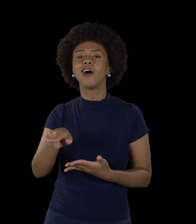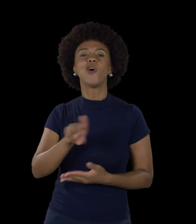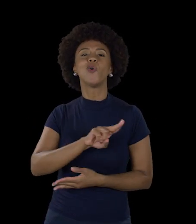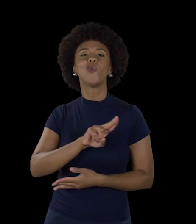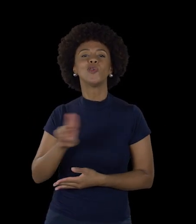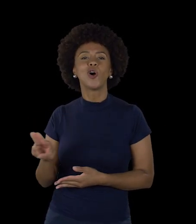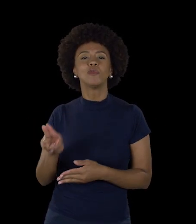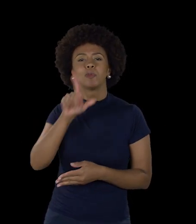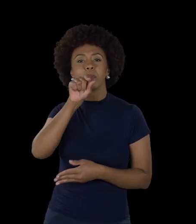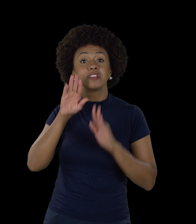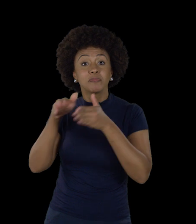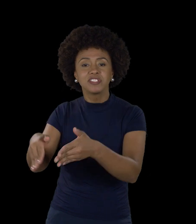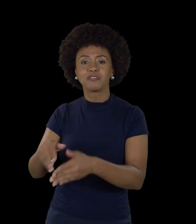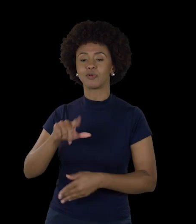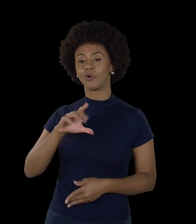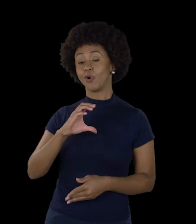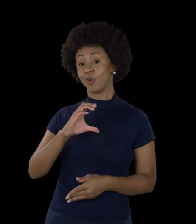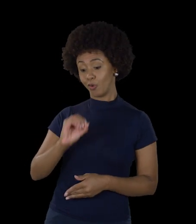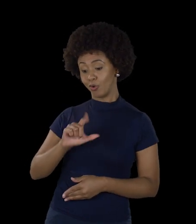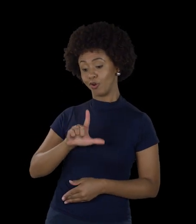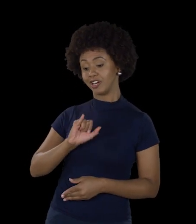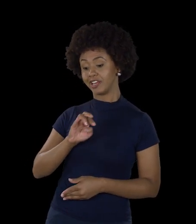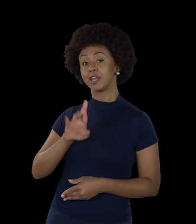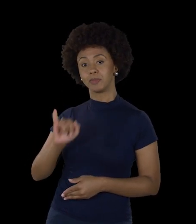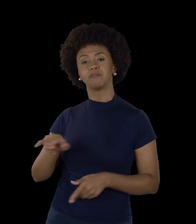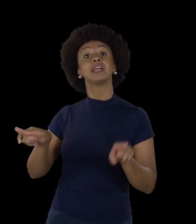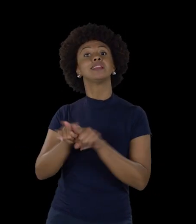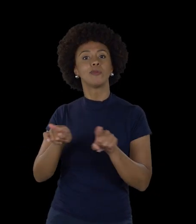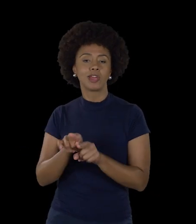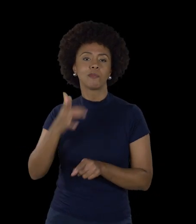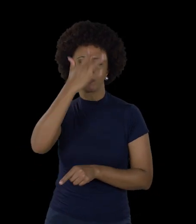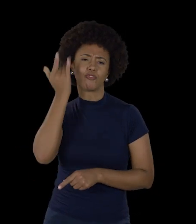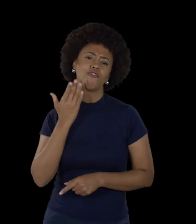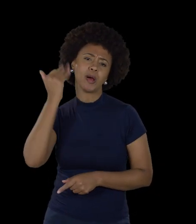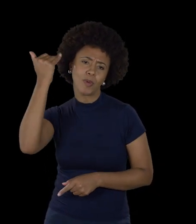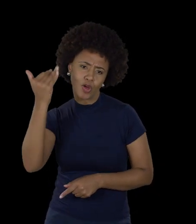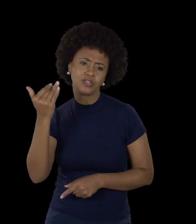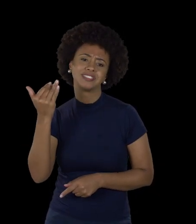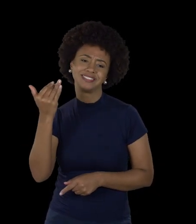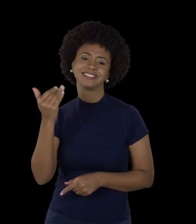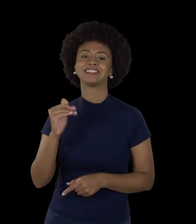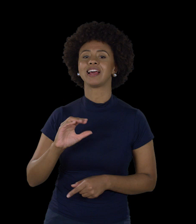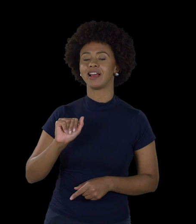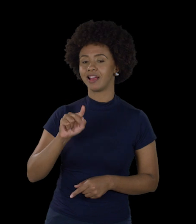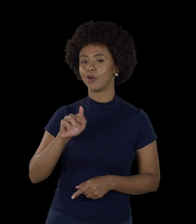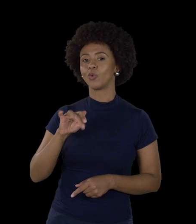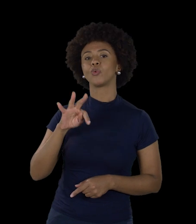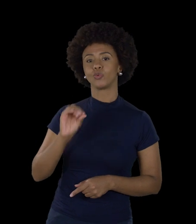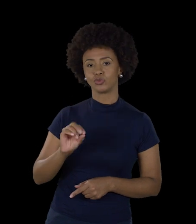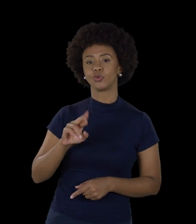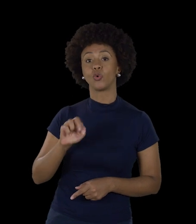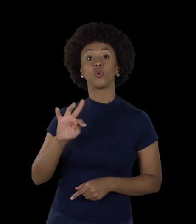Colibris. E tem um filho muito importante, um ambientalista, Augusto Ruth, que faleceu em 1986, mas ainda em